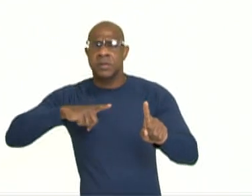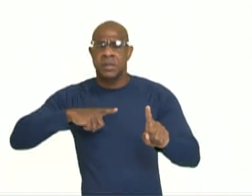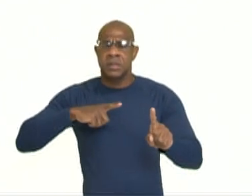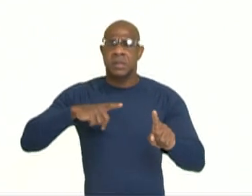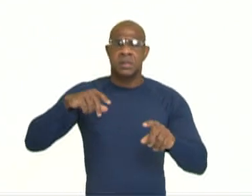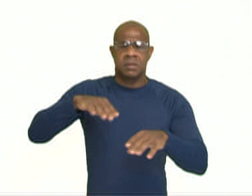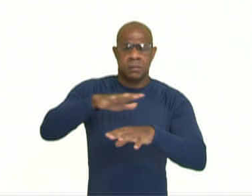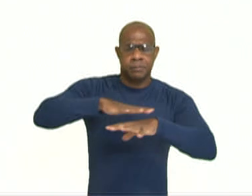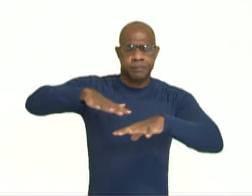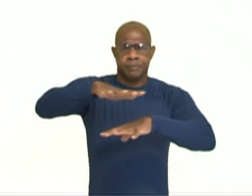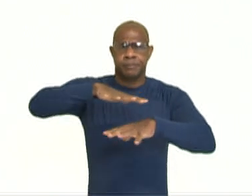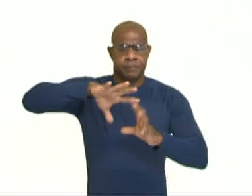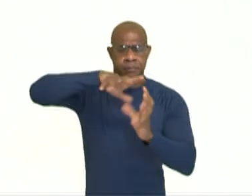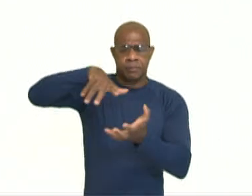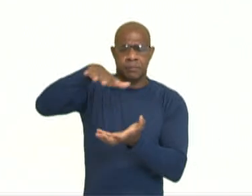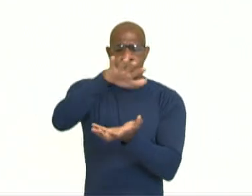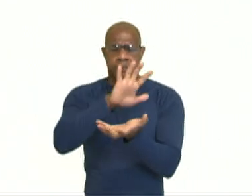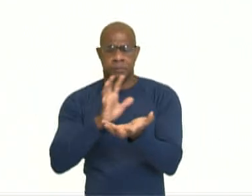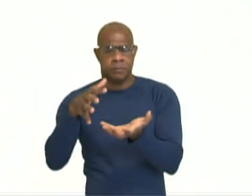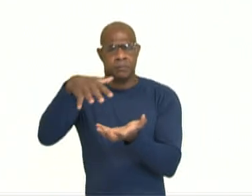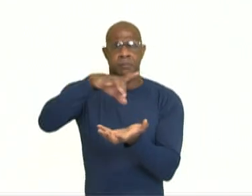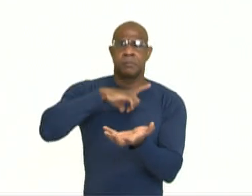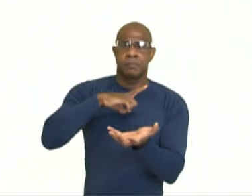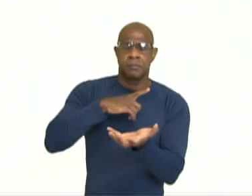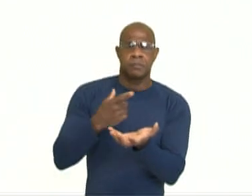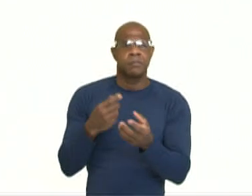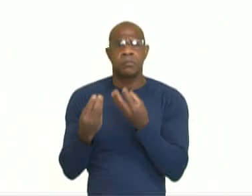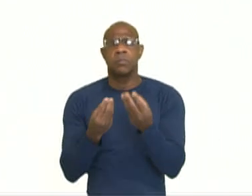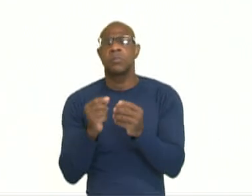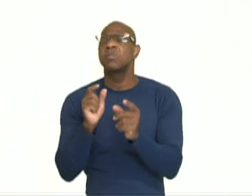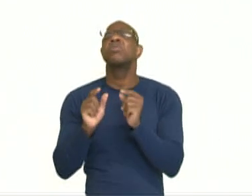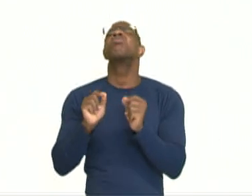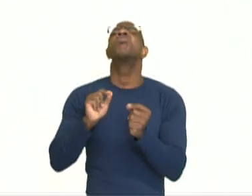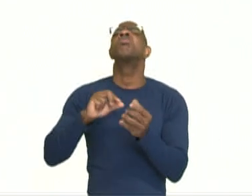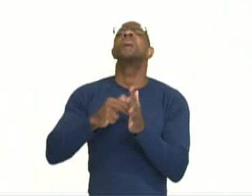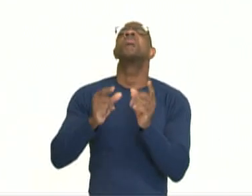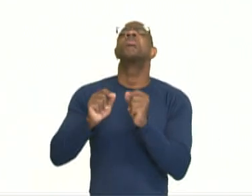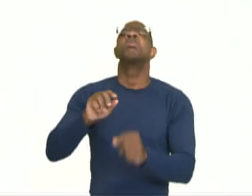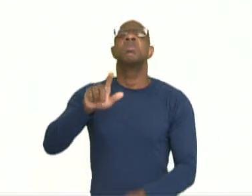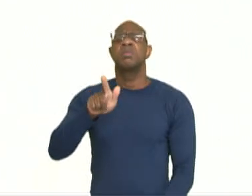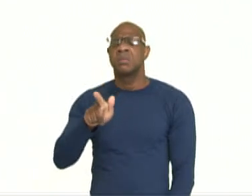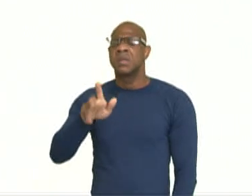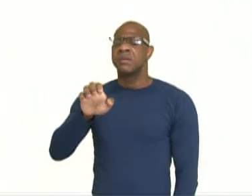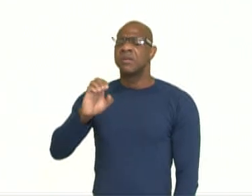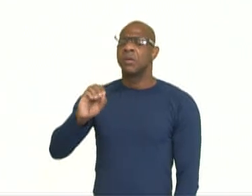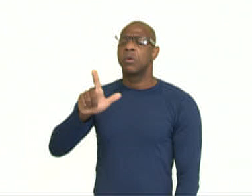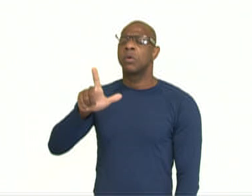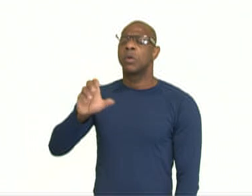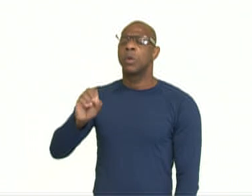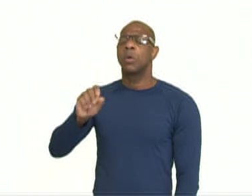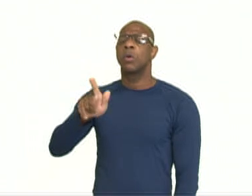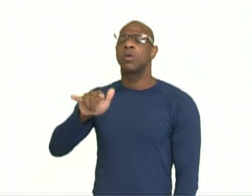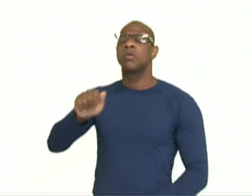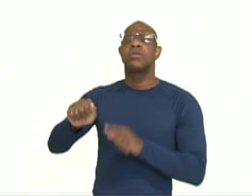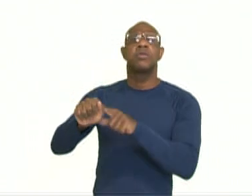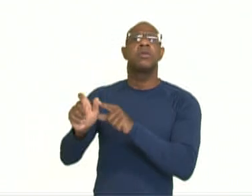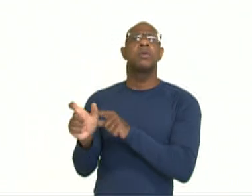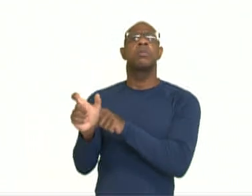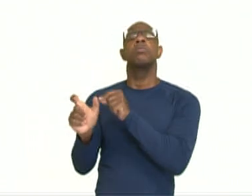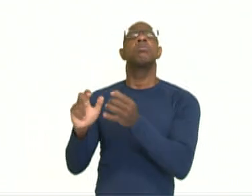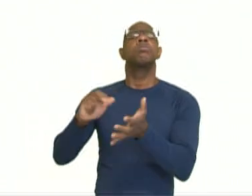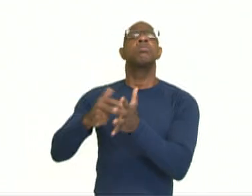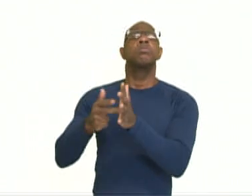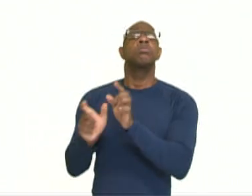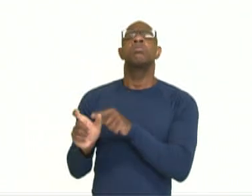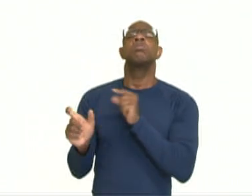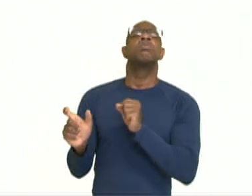na superfície terrestre? E, mais ainda, o que é geologia? É uma pergunta que deve remeter a vocês também